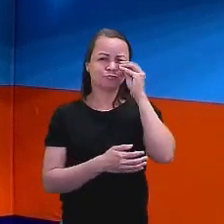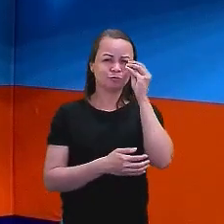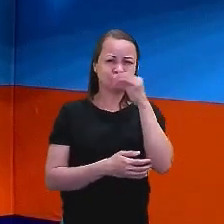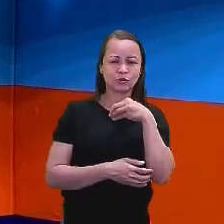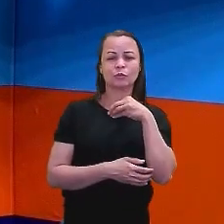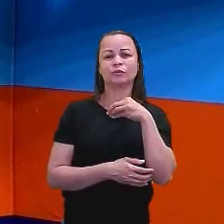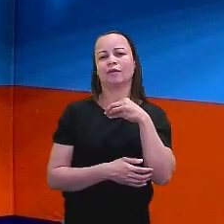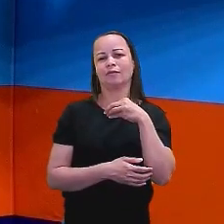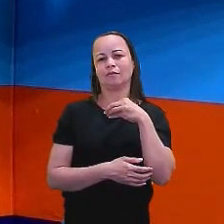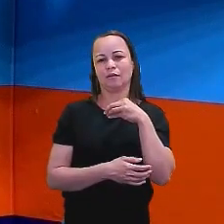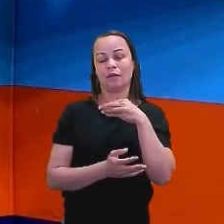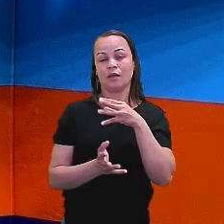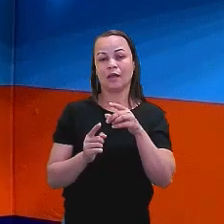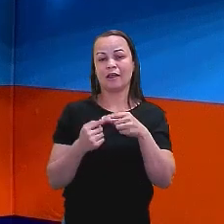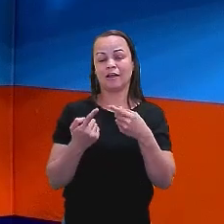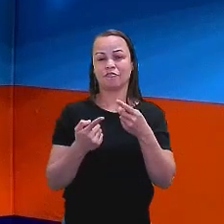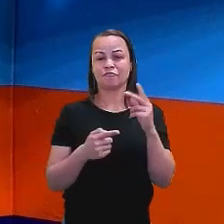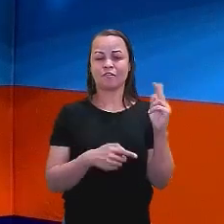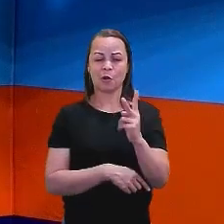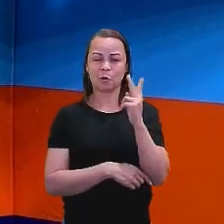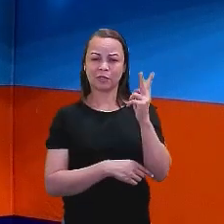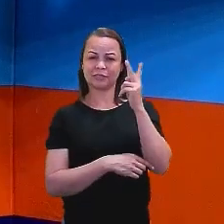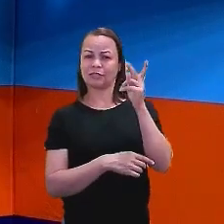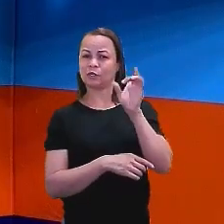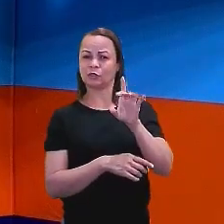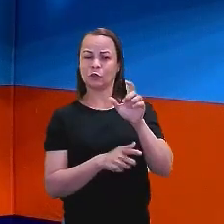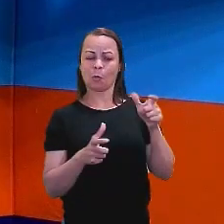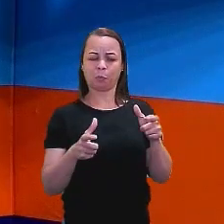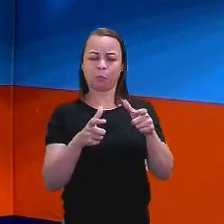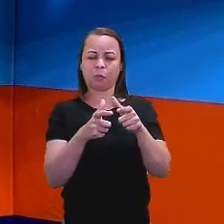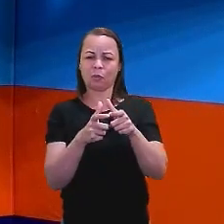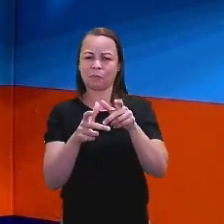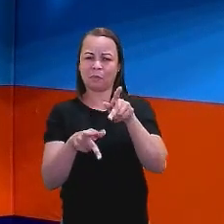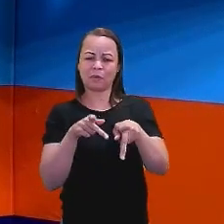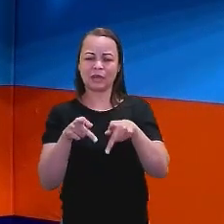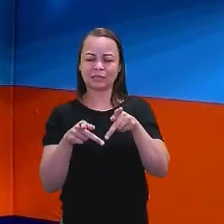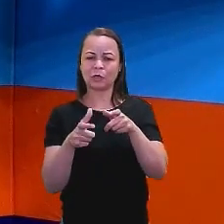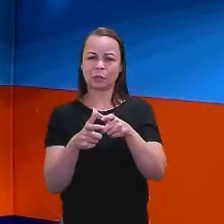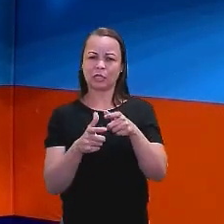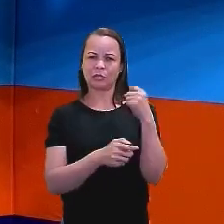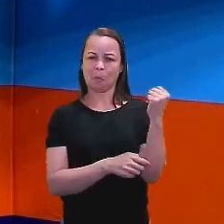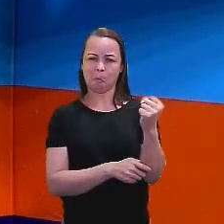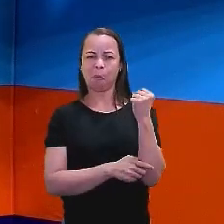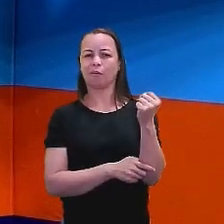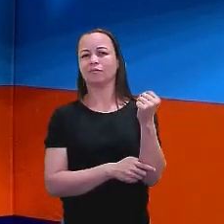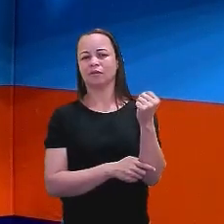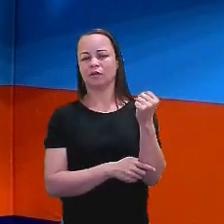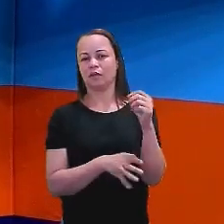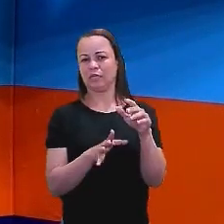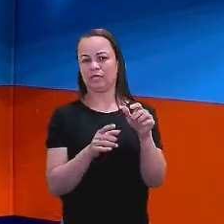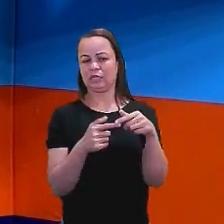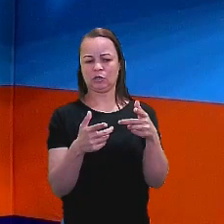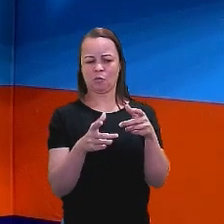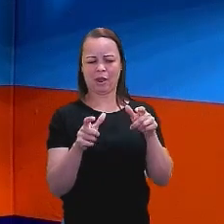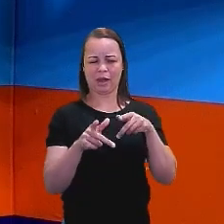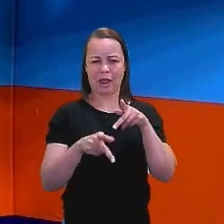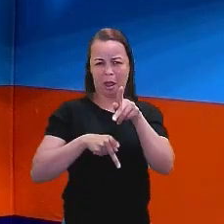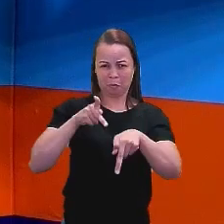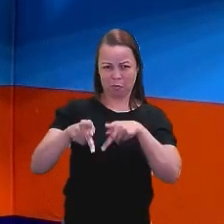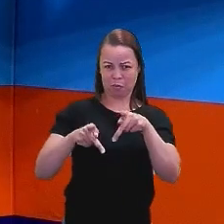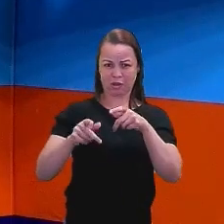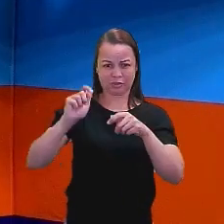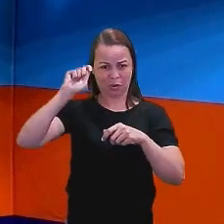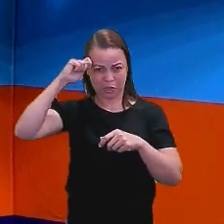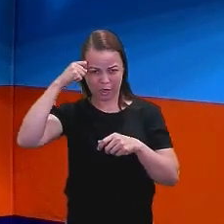valorizou apenas aquela parcela da população que detinha o poder, que obviamente não era a população